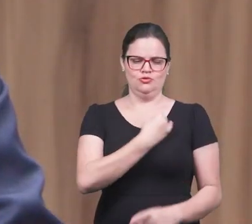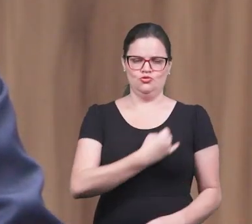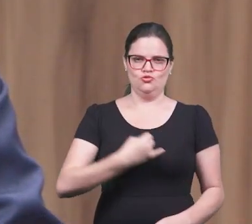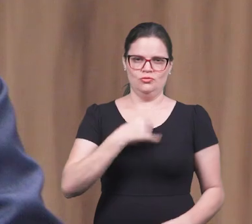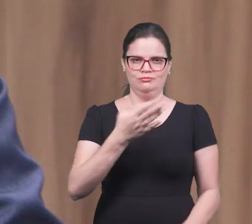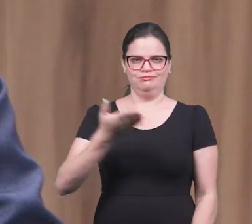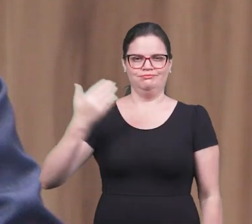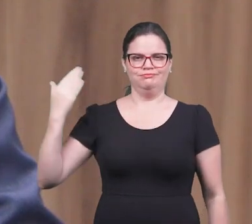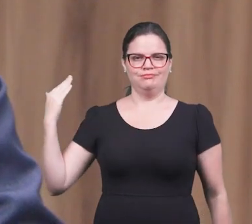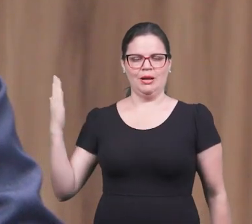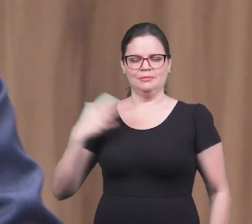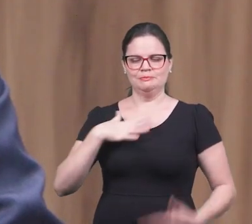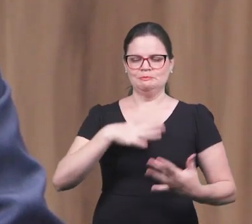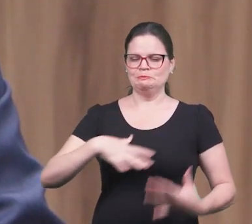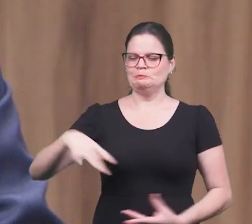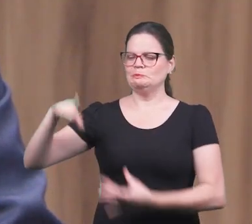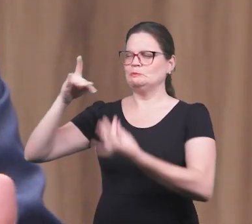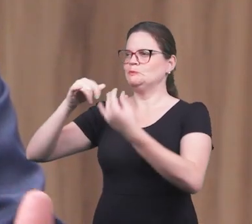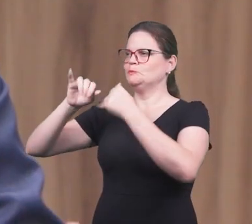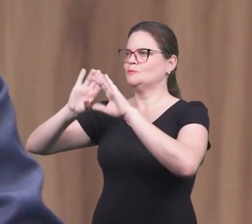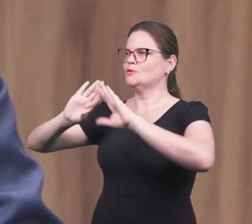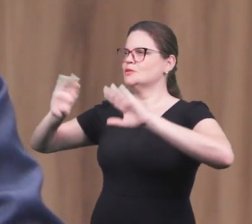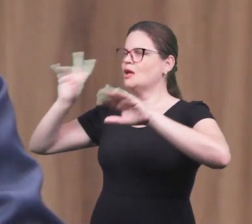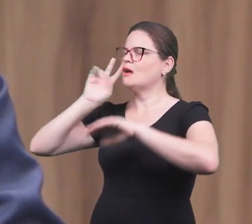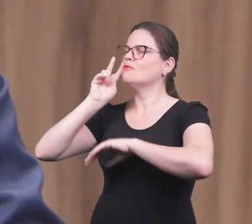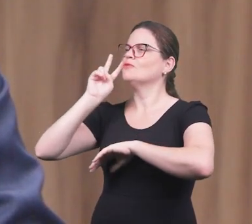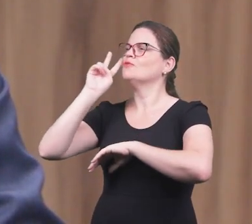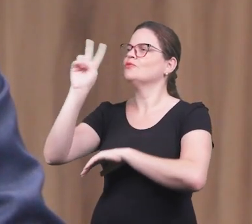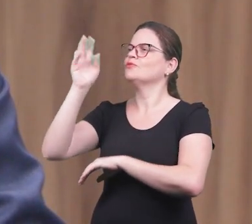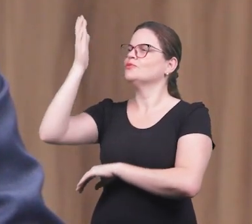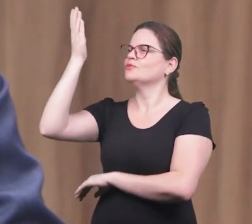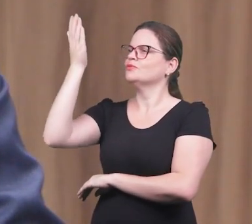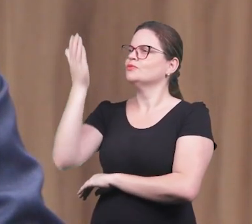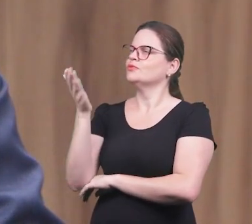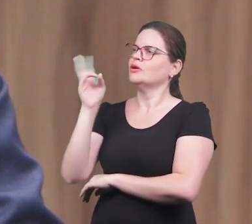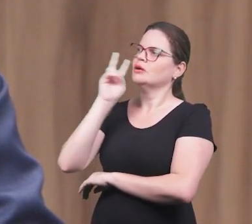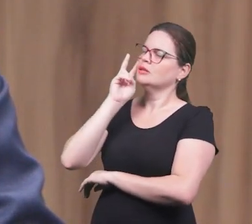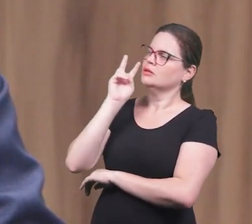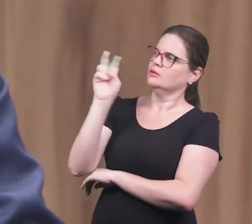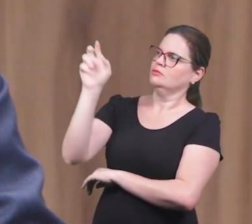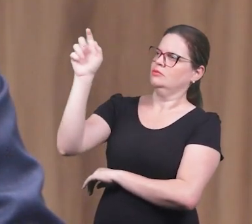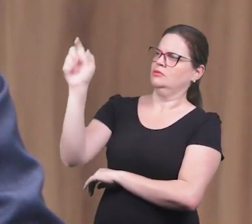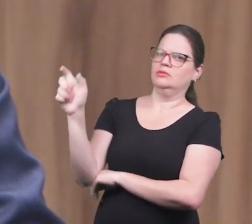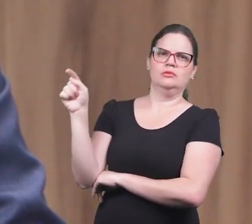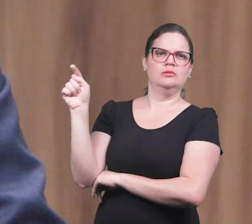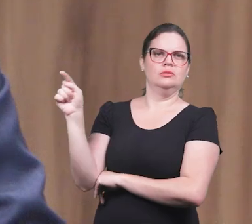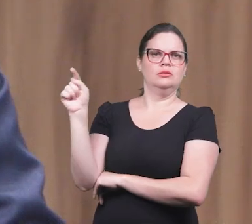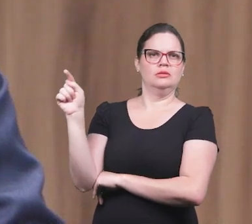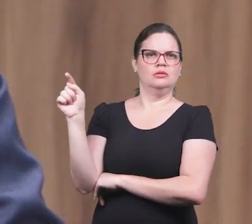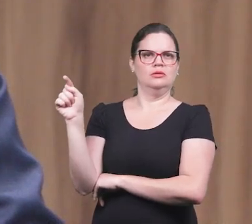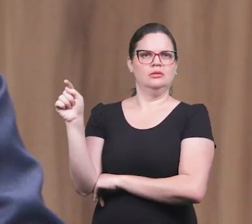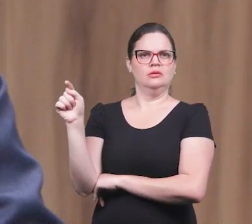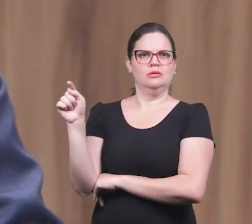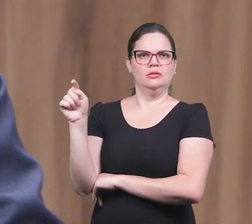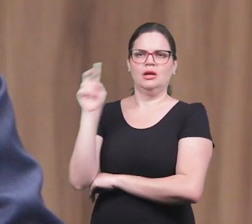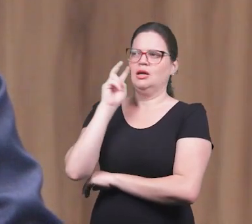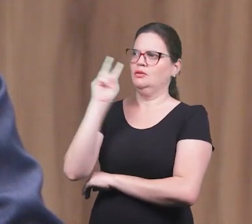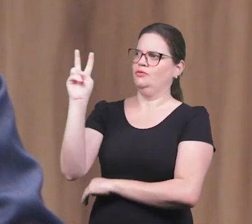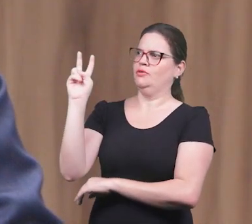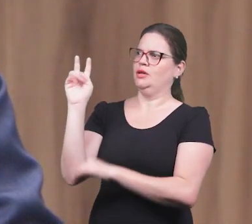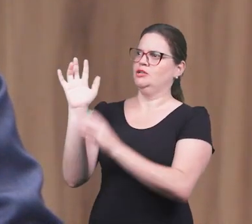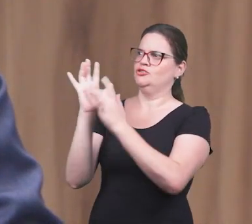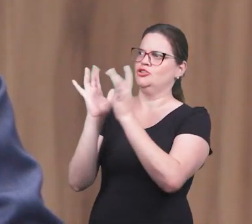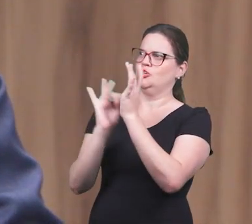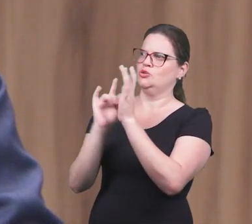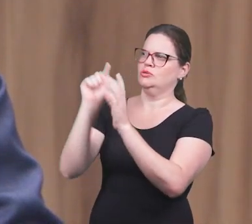de ser levado diante de Deus, foi arrebatado, e ele se depara em algum momento, ele tem uma visão de Jesus na